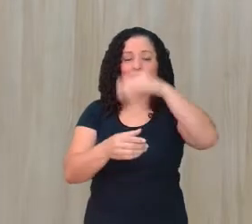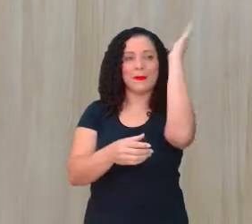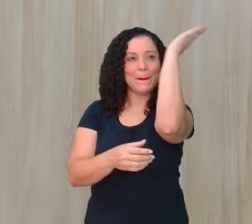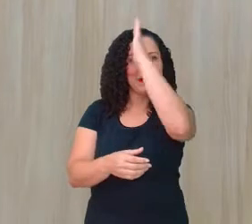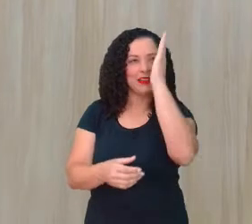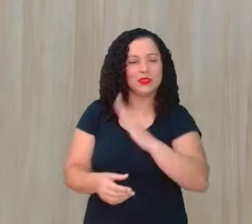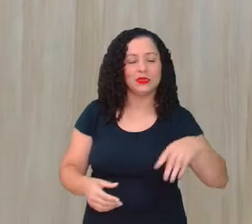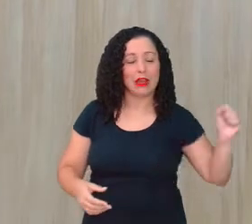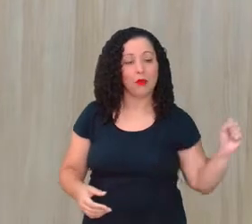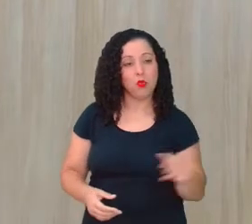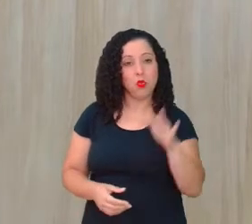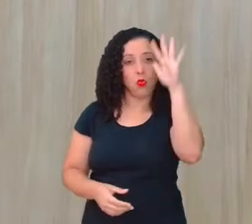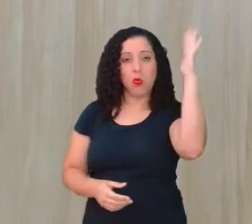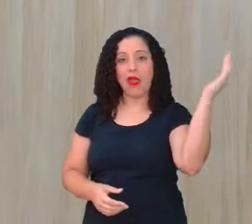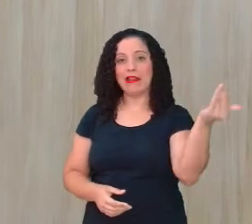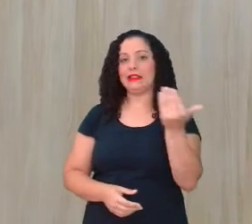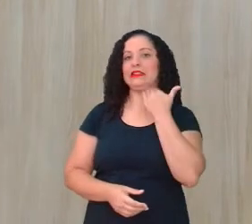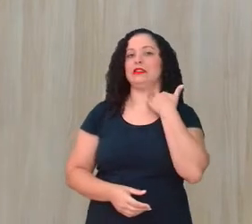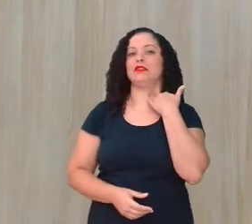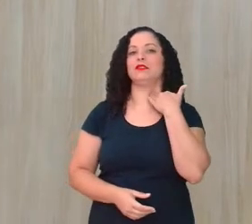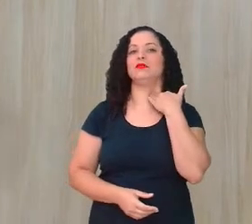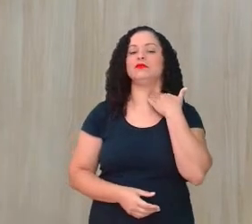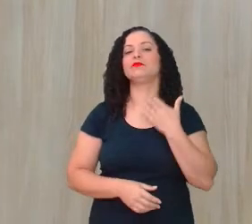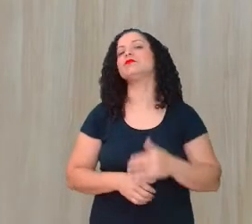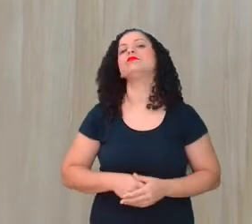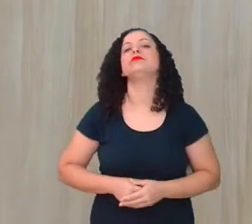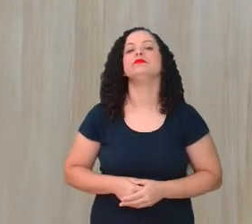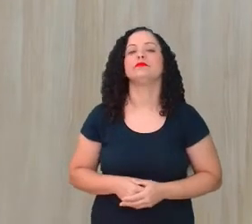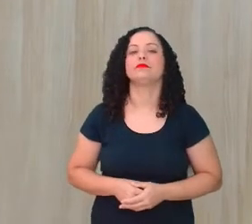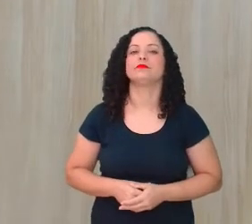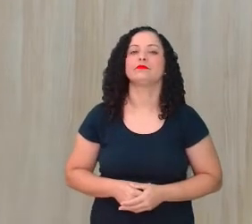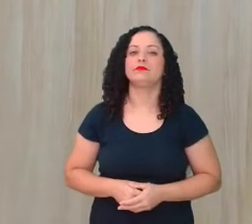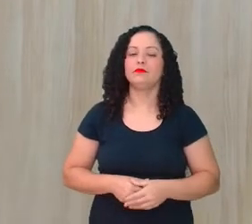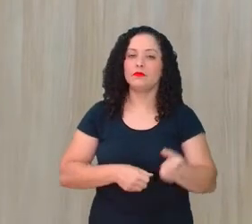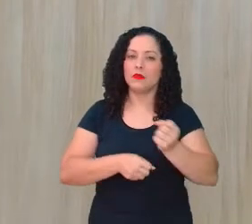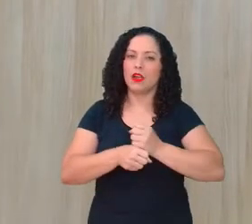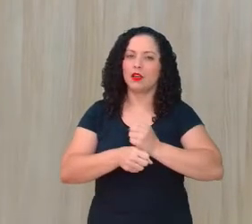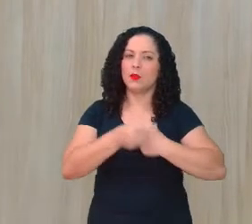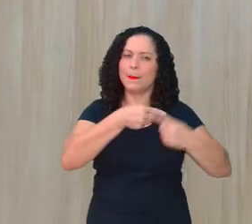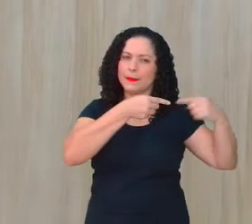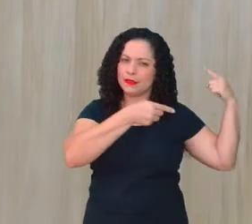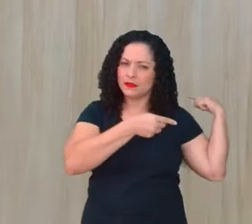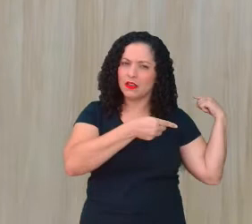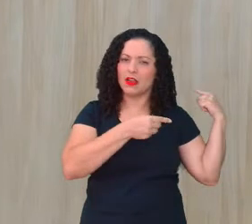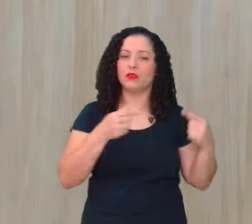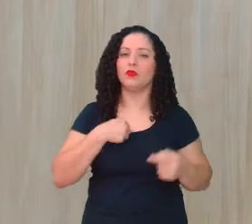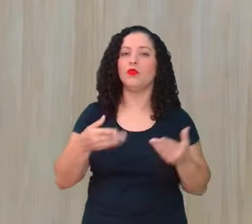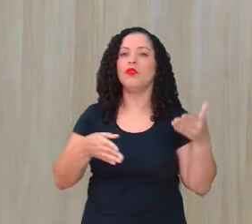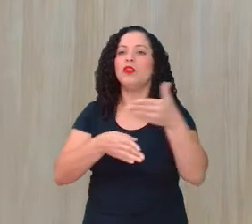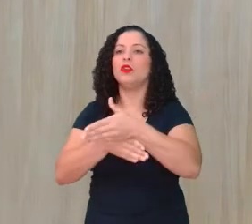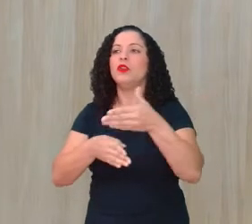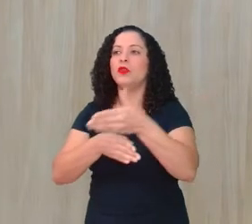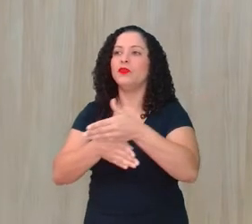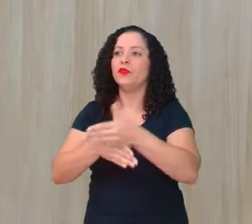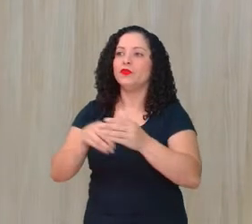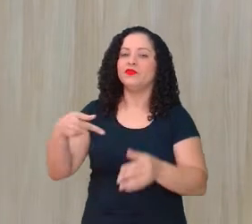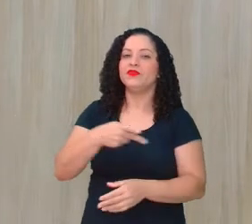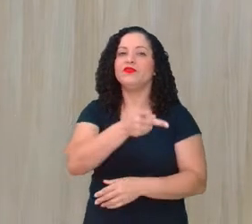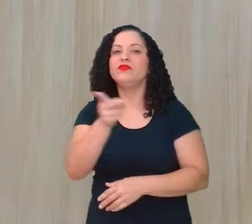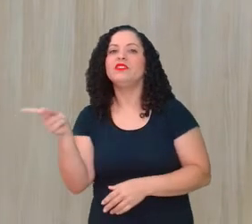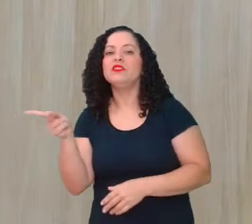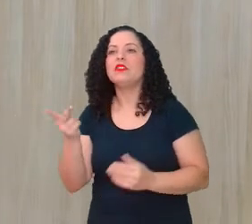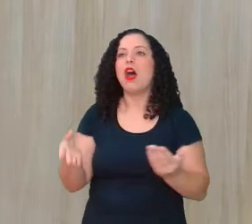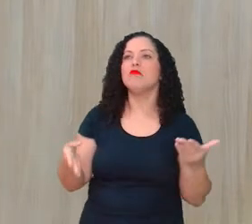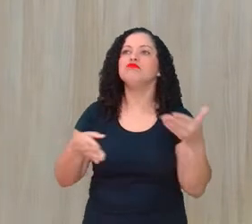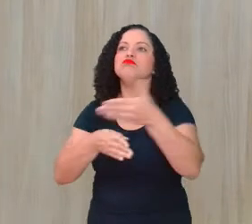Para vocês terem uma noção, no início do ano passado, eu visitava ali, né, ia visitar, né, porque é uma